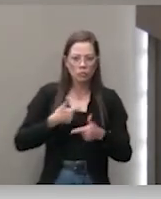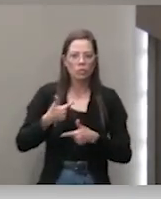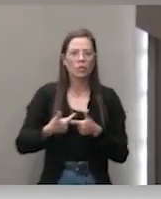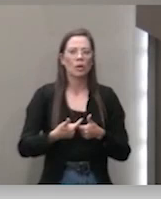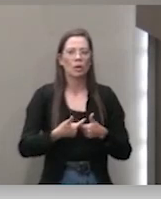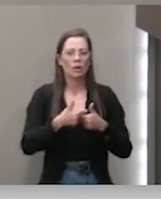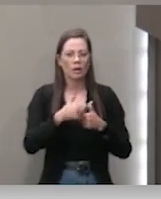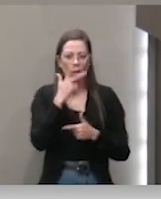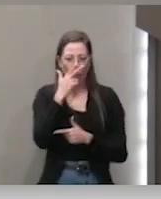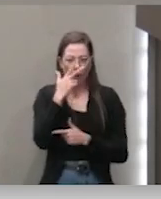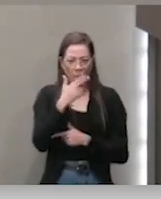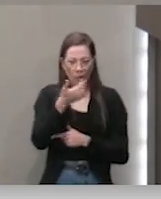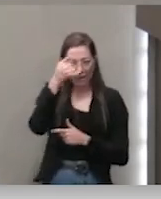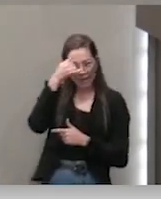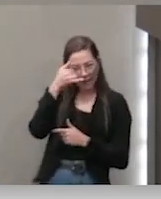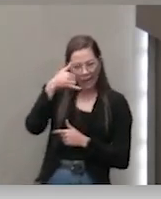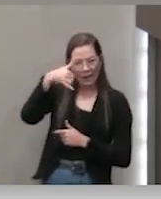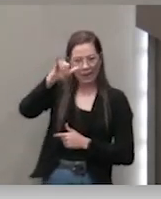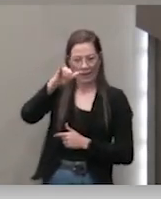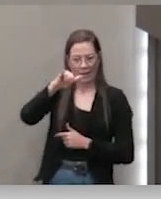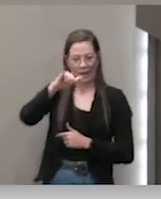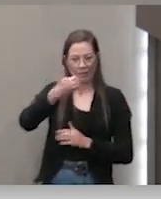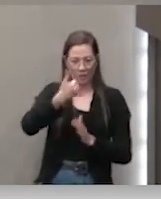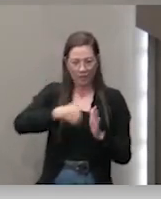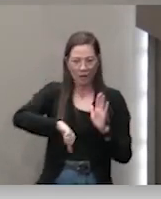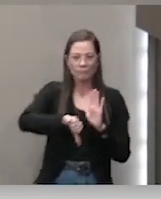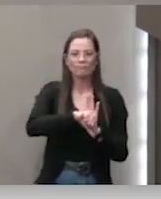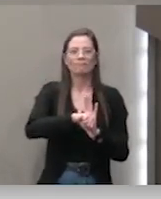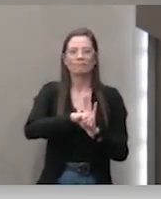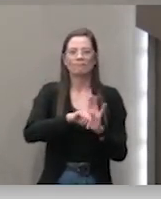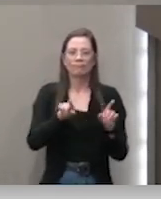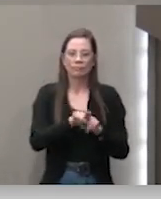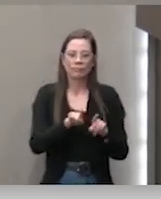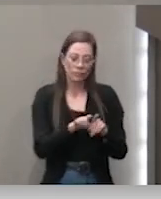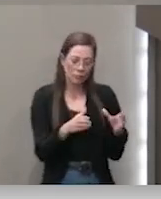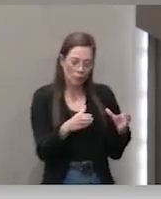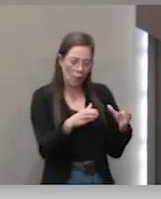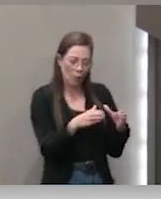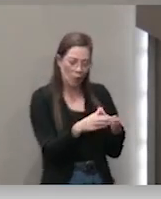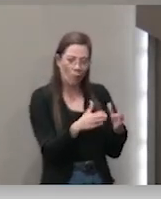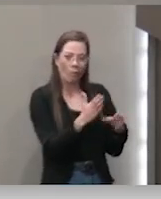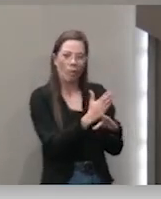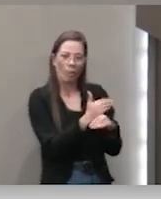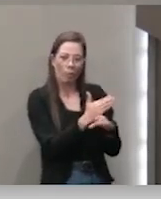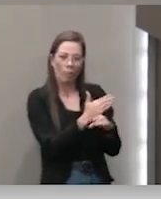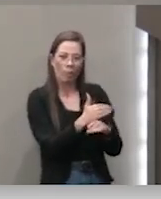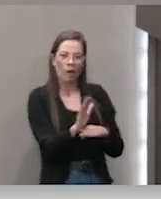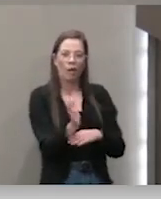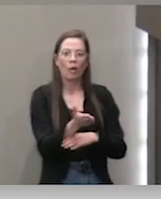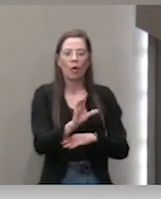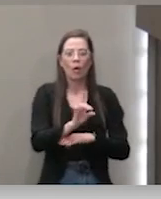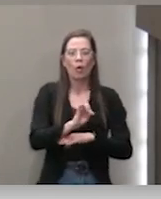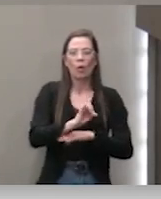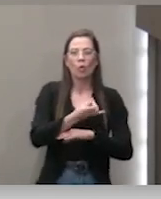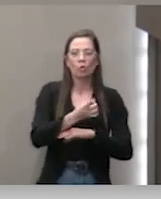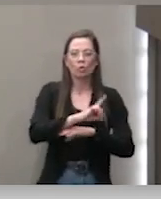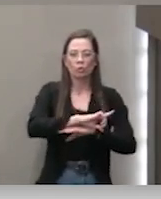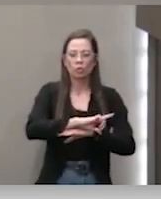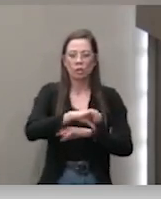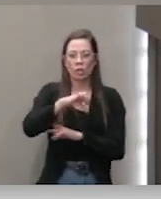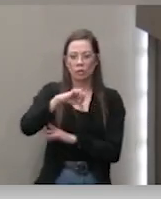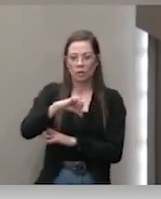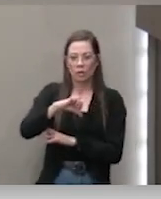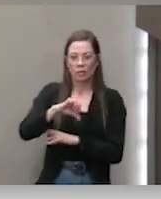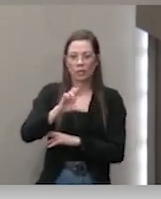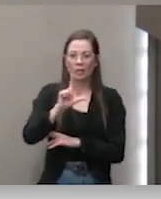para combater o crime, em especial os grupos vulneráveis. E agora, no último dia 9, vereadora Eva, fez 10